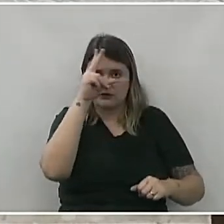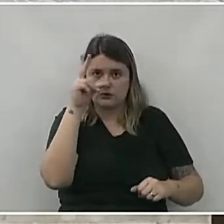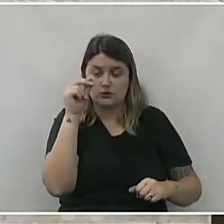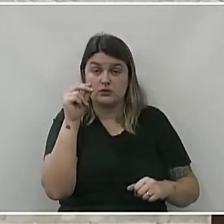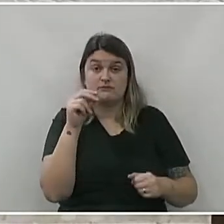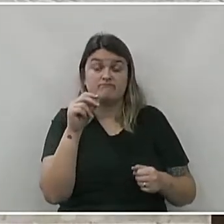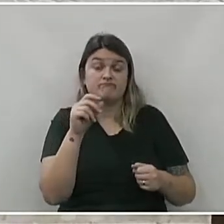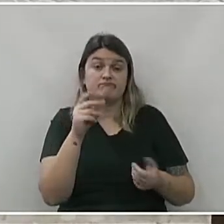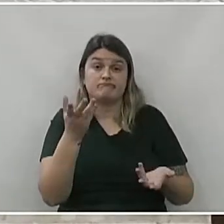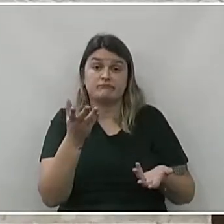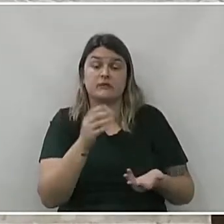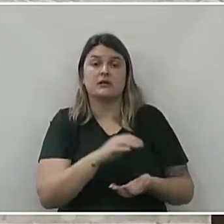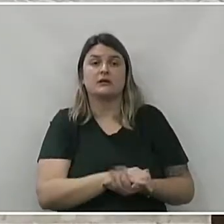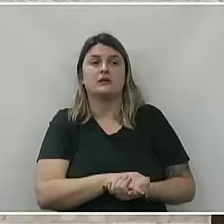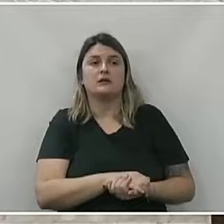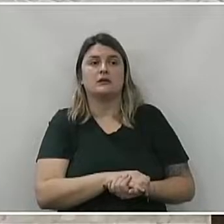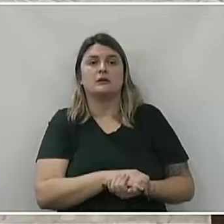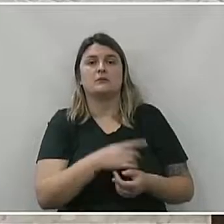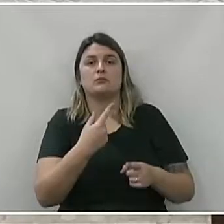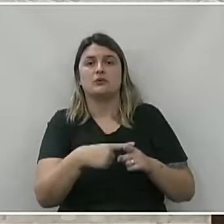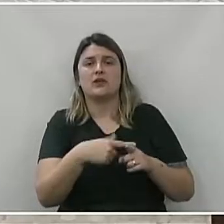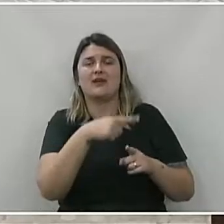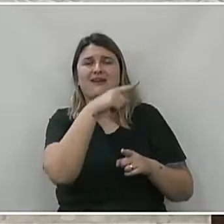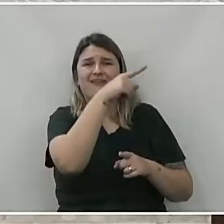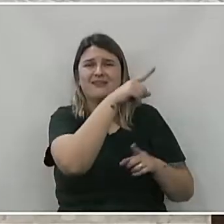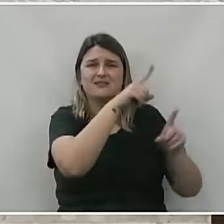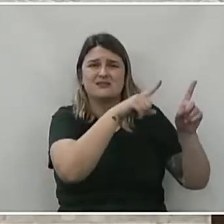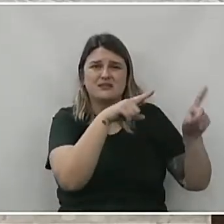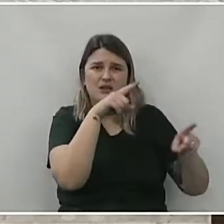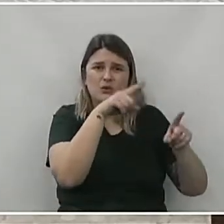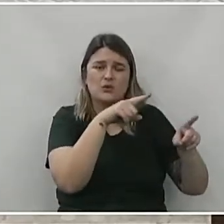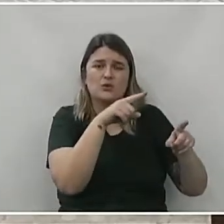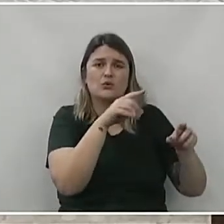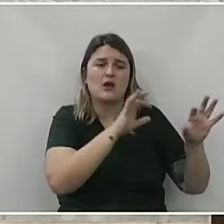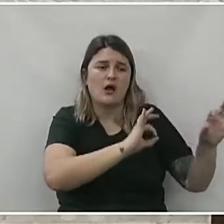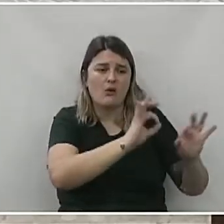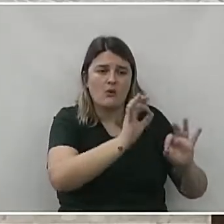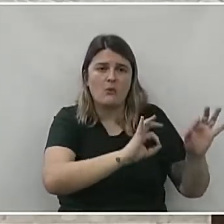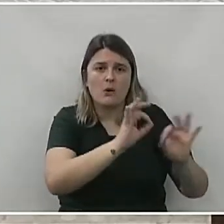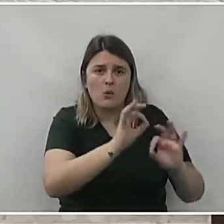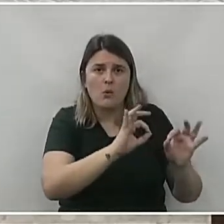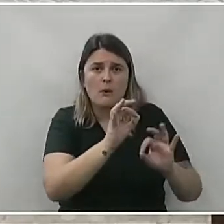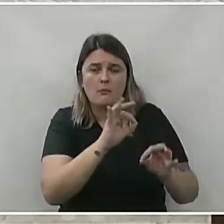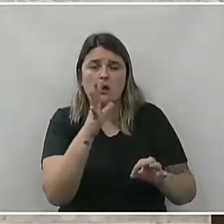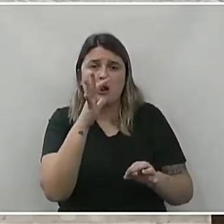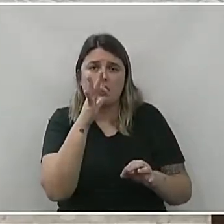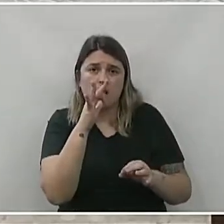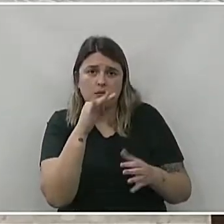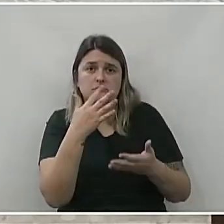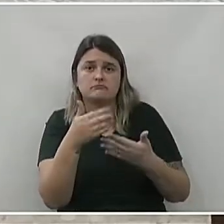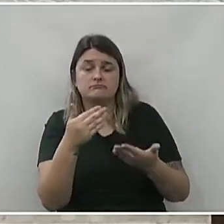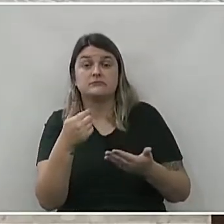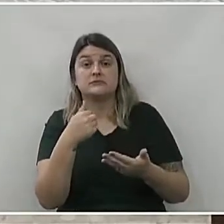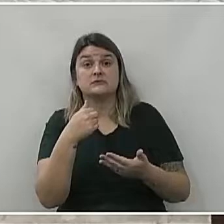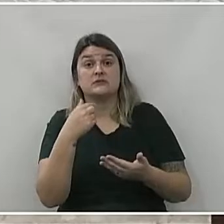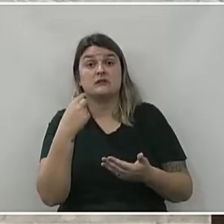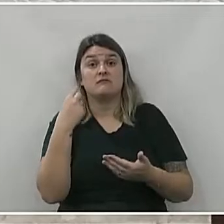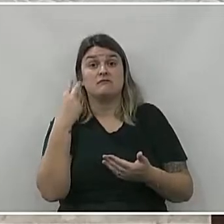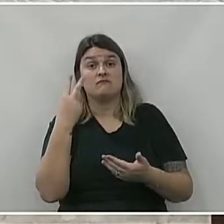o que podem, na verdade, para que aquelas estradas fiquem boas, E eu tenho acompanhado o